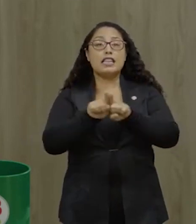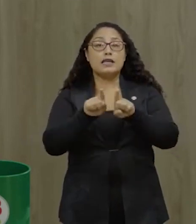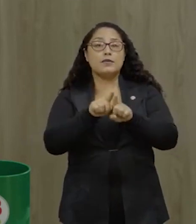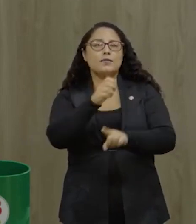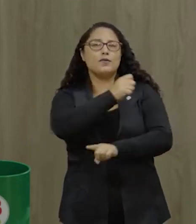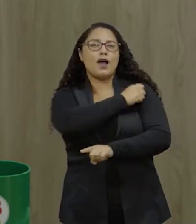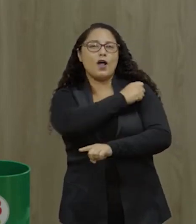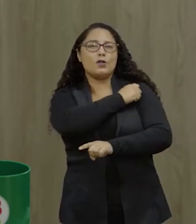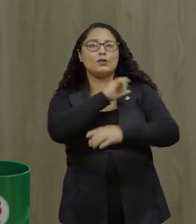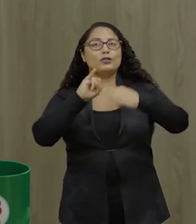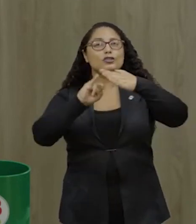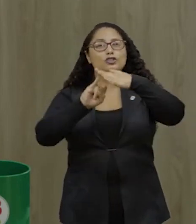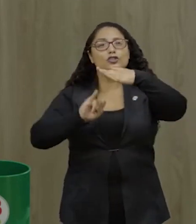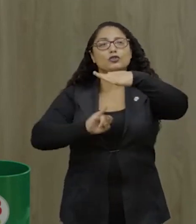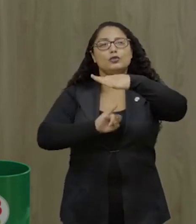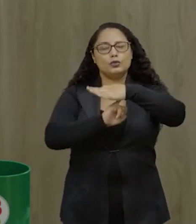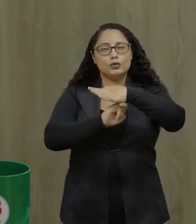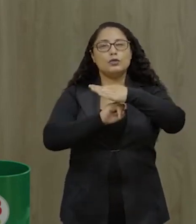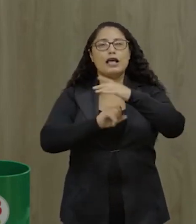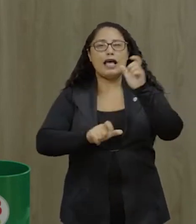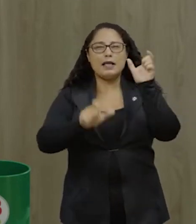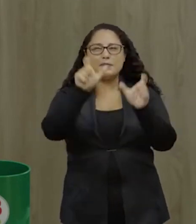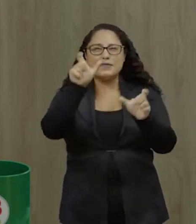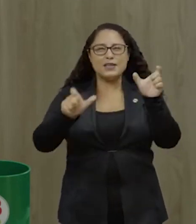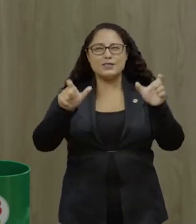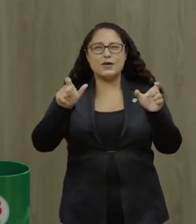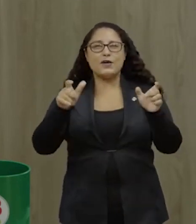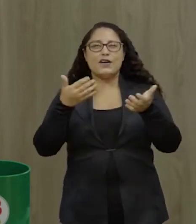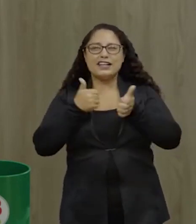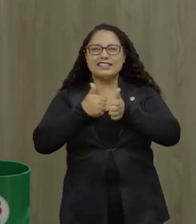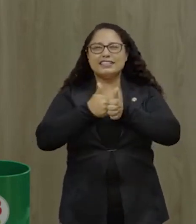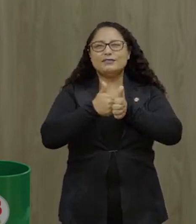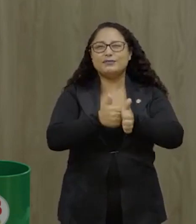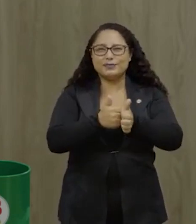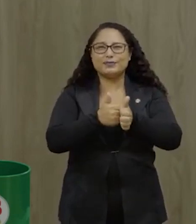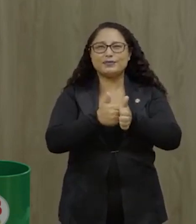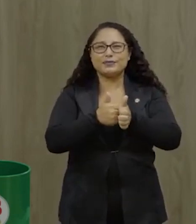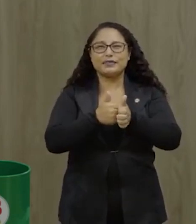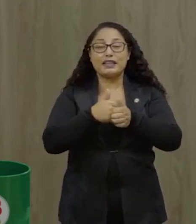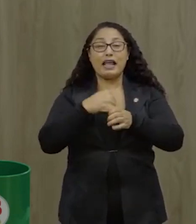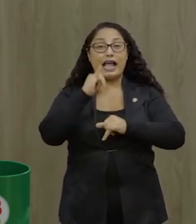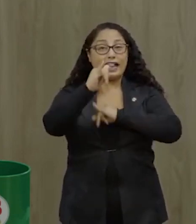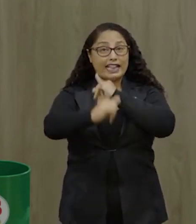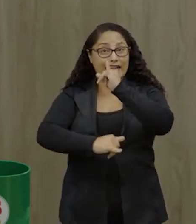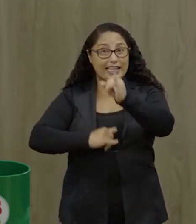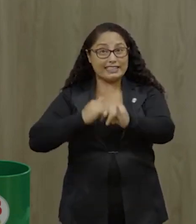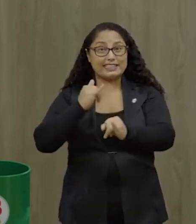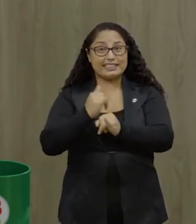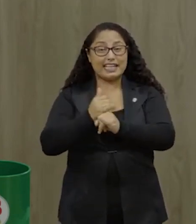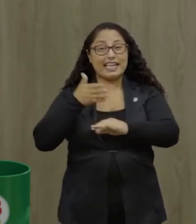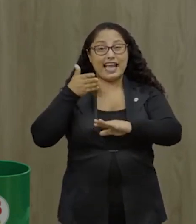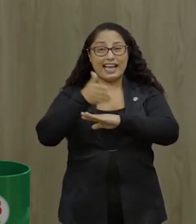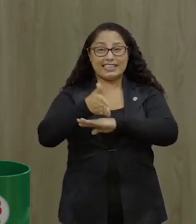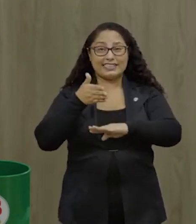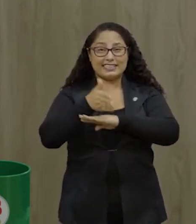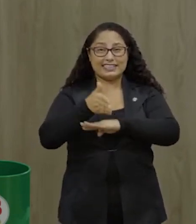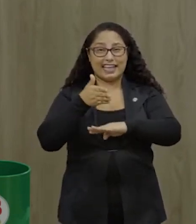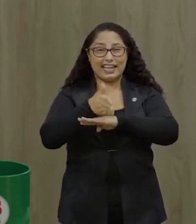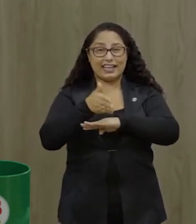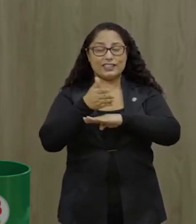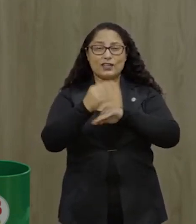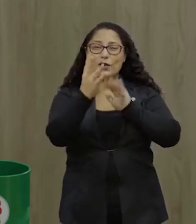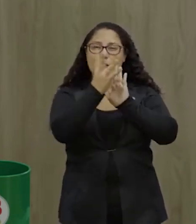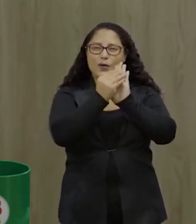do Instituto. Para aqueles que estão através da internet tendo acesso a